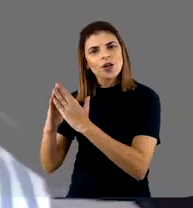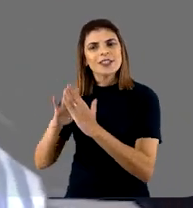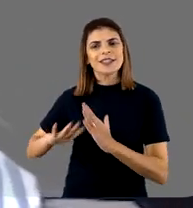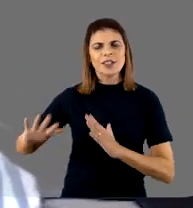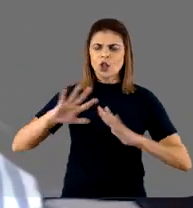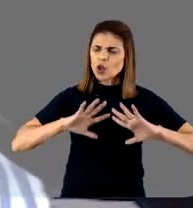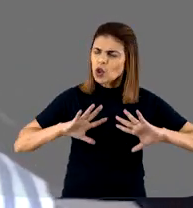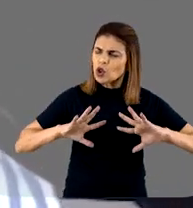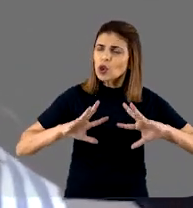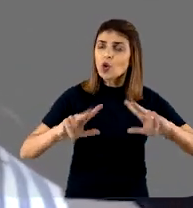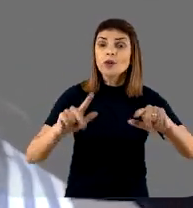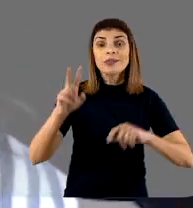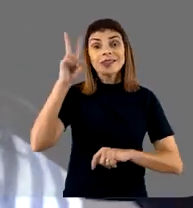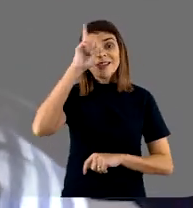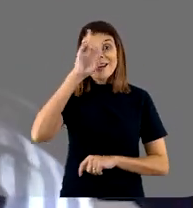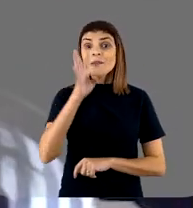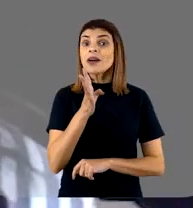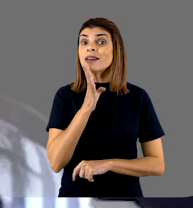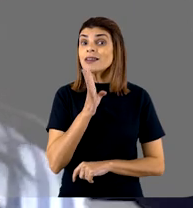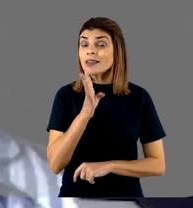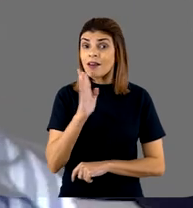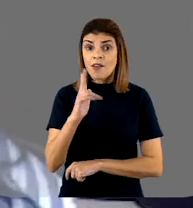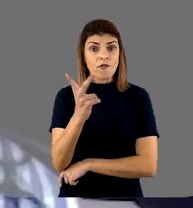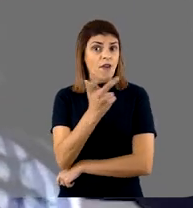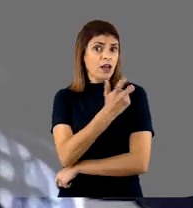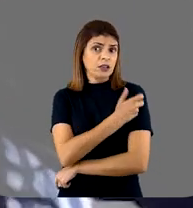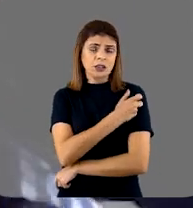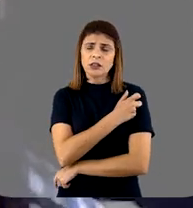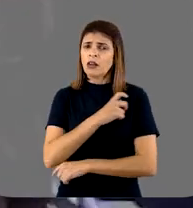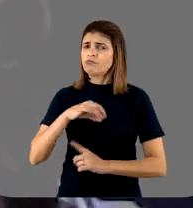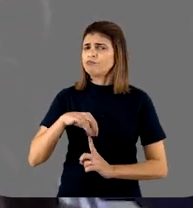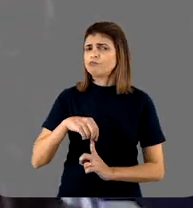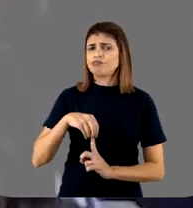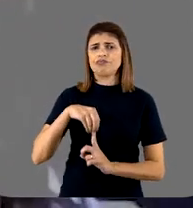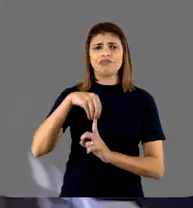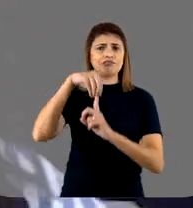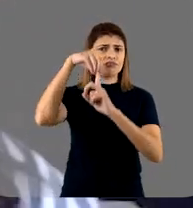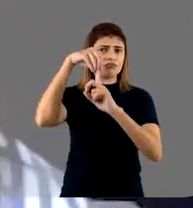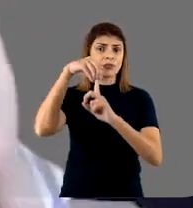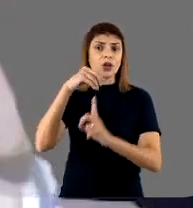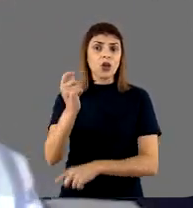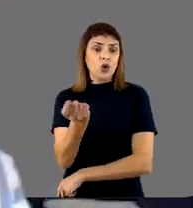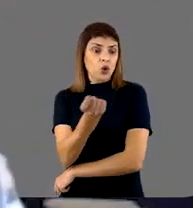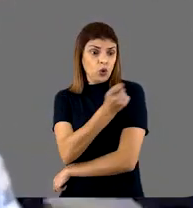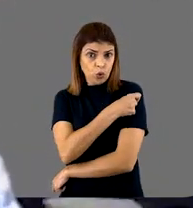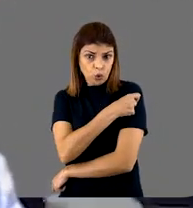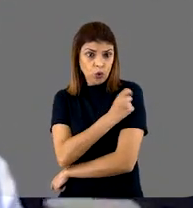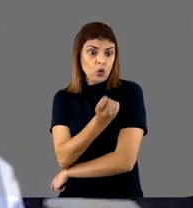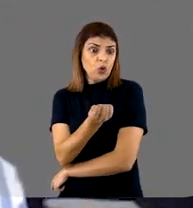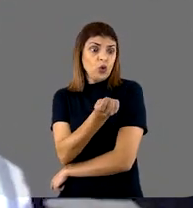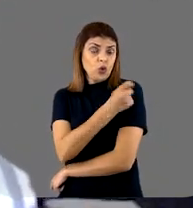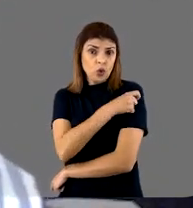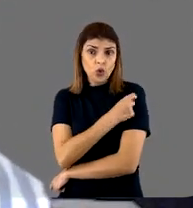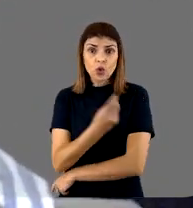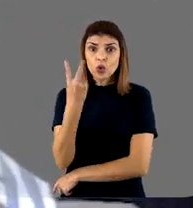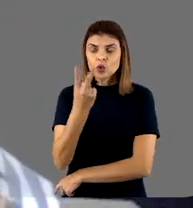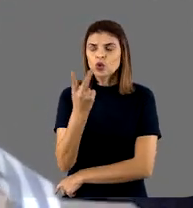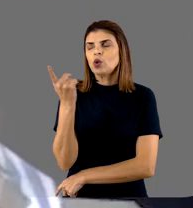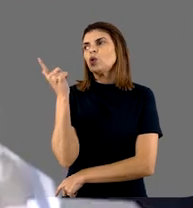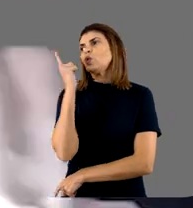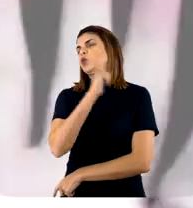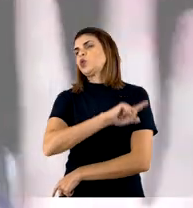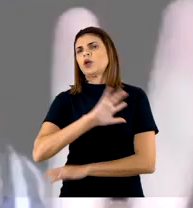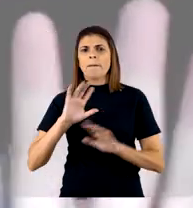da da da da imunização de todo mundo e lembrar que a vacina gente ela é mandatória né e duas doses são mandatórias